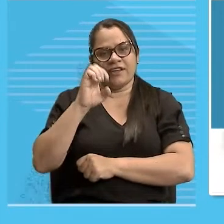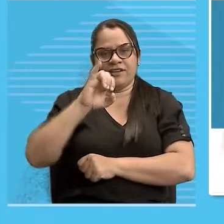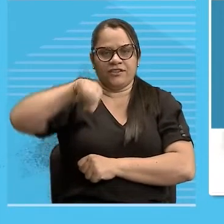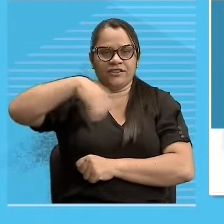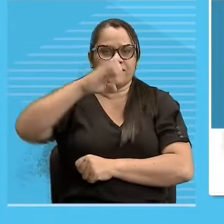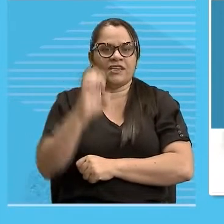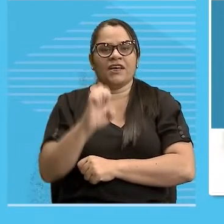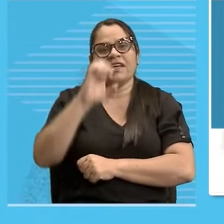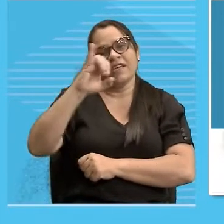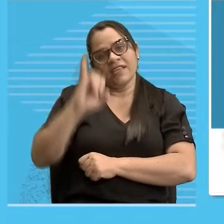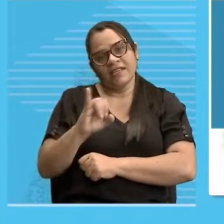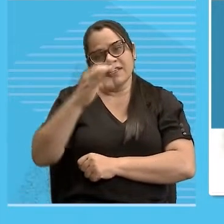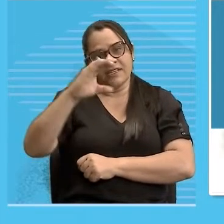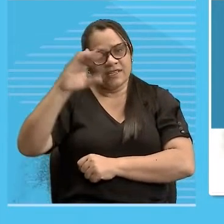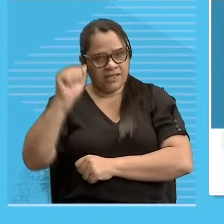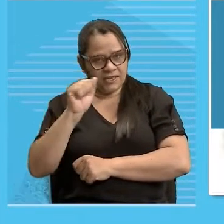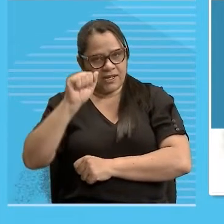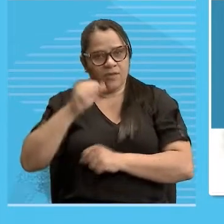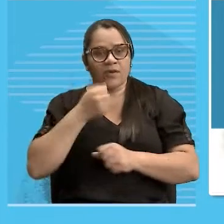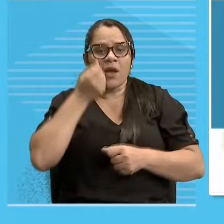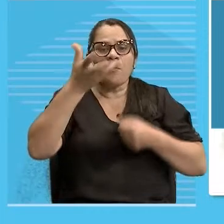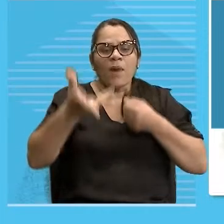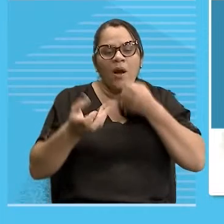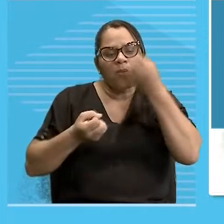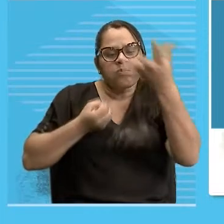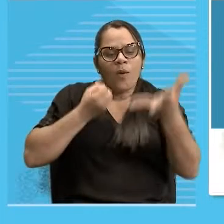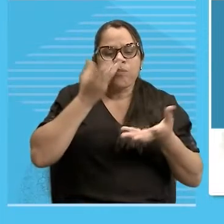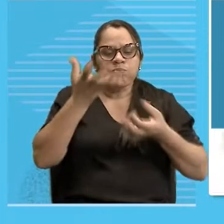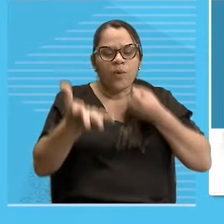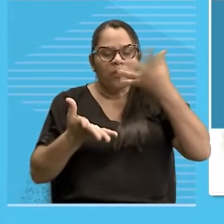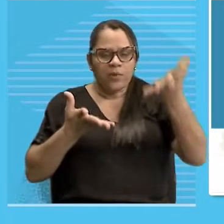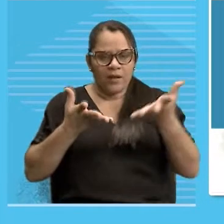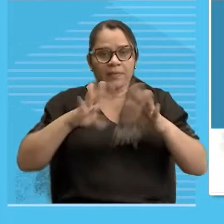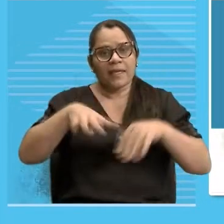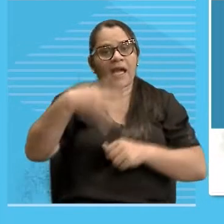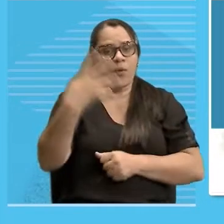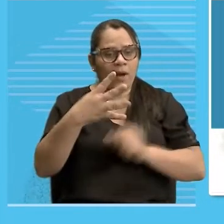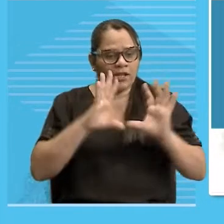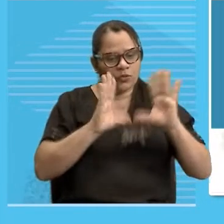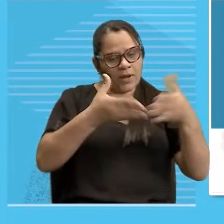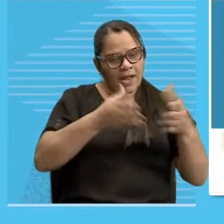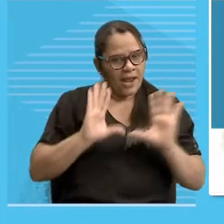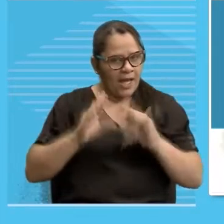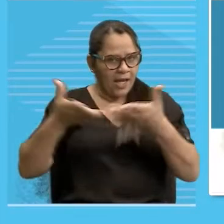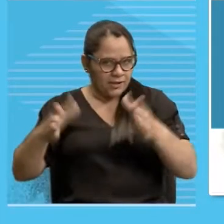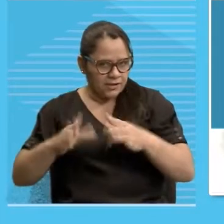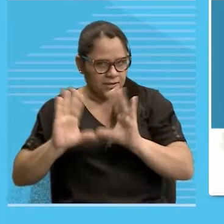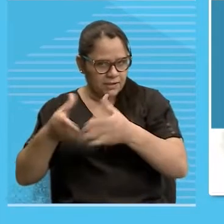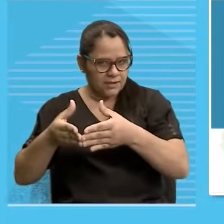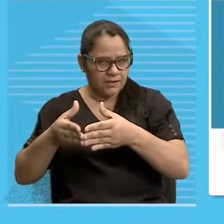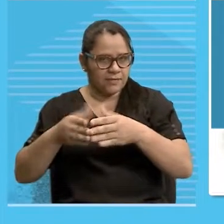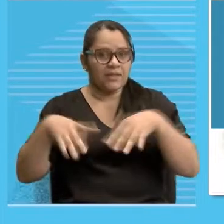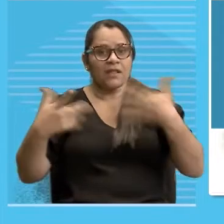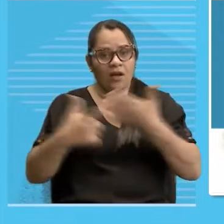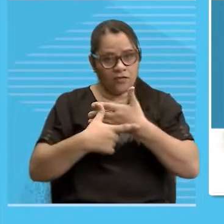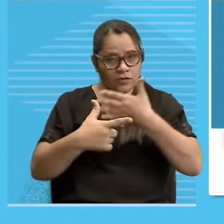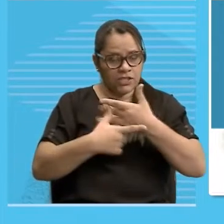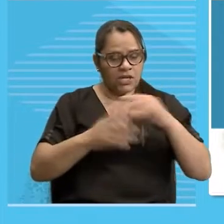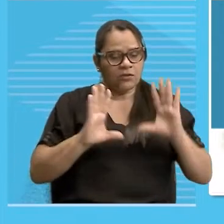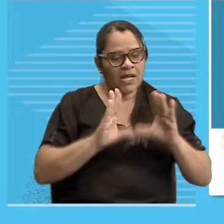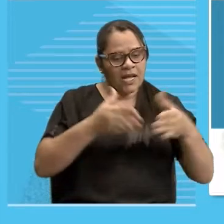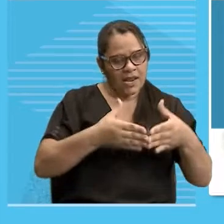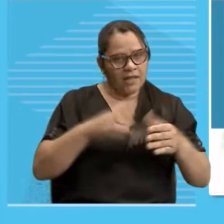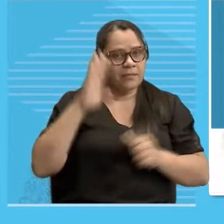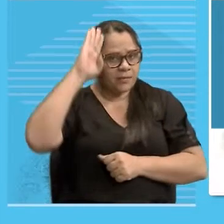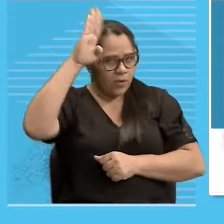maravilhosa. A interjeição é uma das quatro classes invariáveis, tá? O papel dessa classe, principalmente